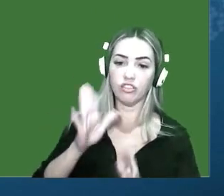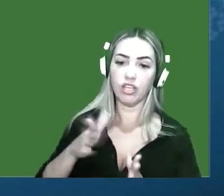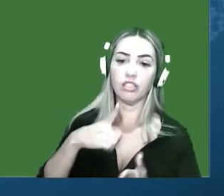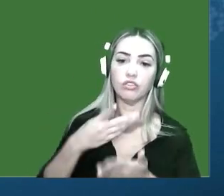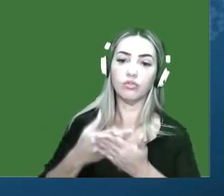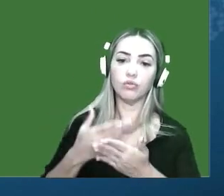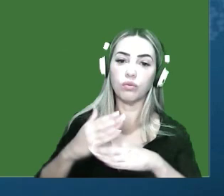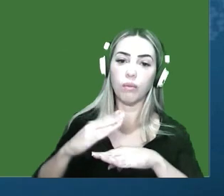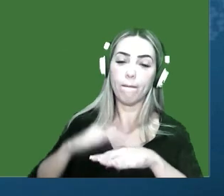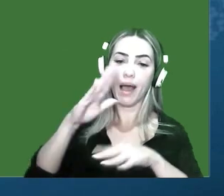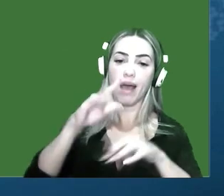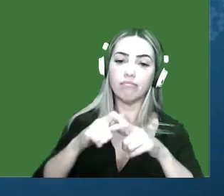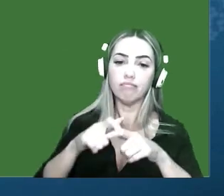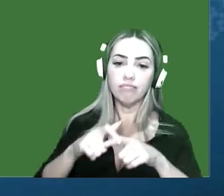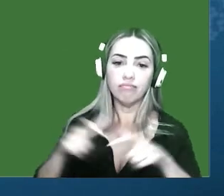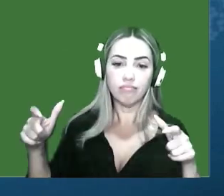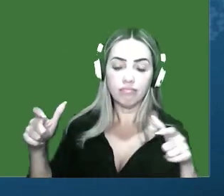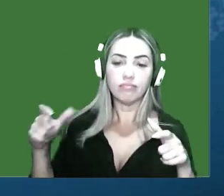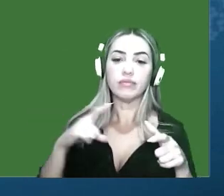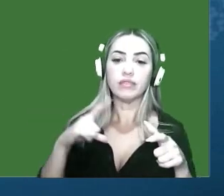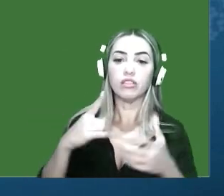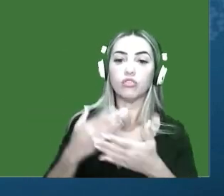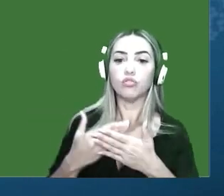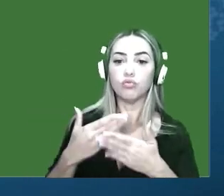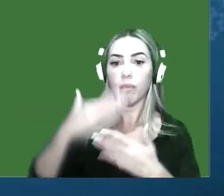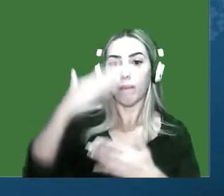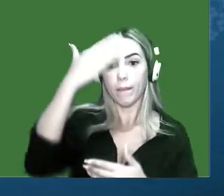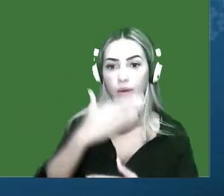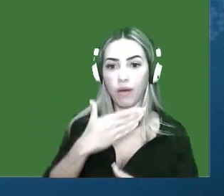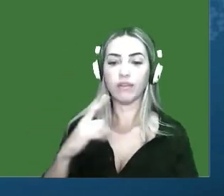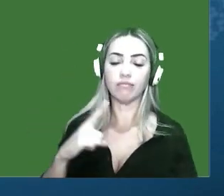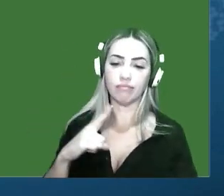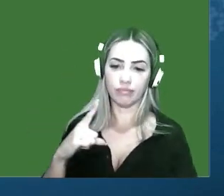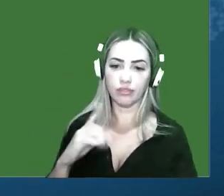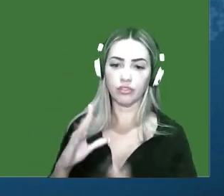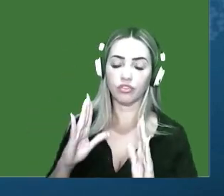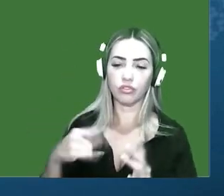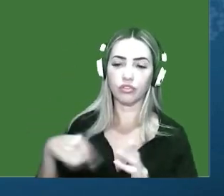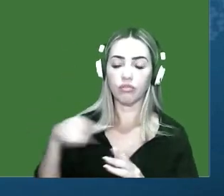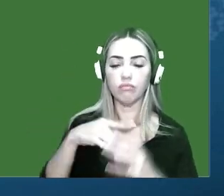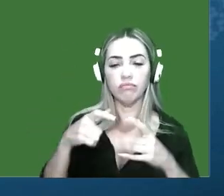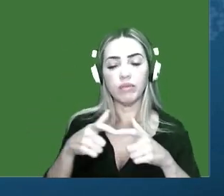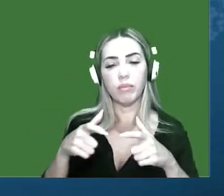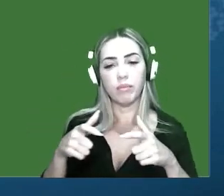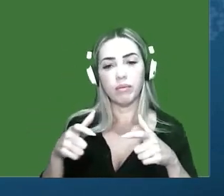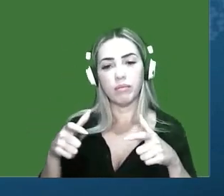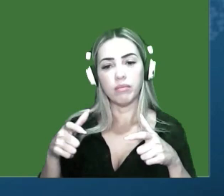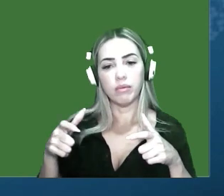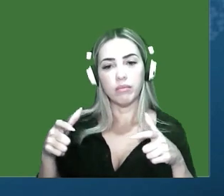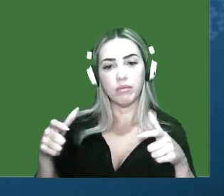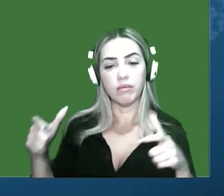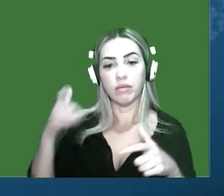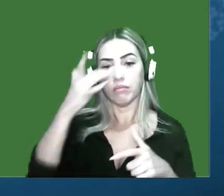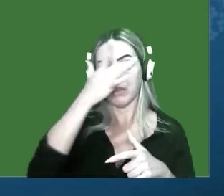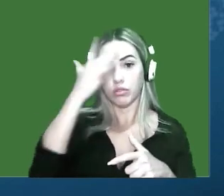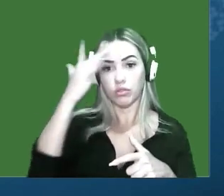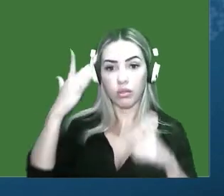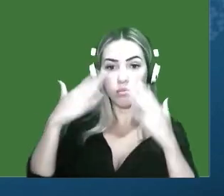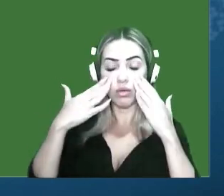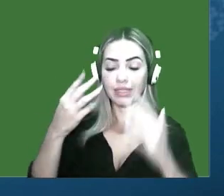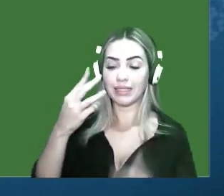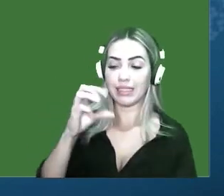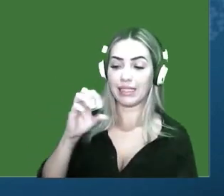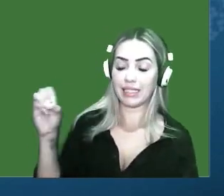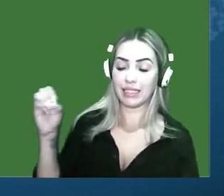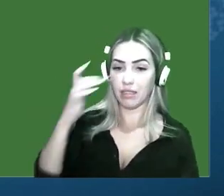sabe que estudos de fase 3 são estudos comprovatórios, a gente aumenta bastante a quantidade de pessoas expostas. Então, a gente foi aí de 300 pessoas expostas no